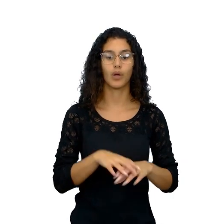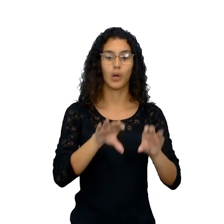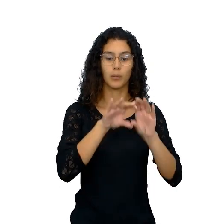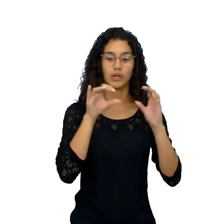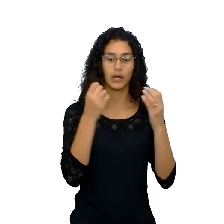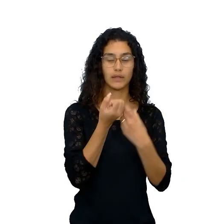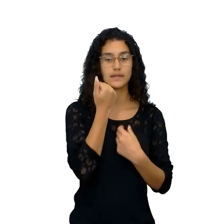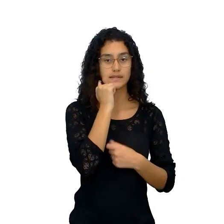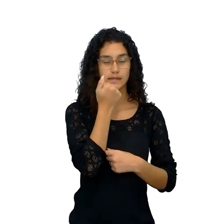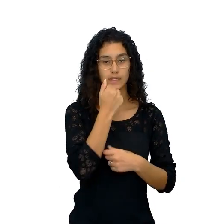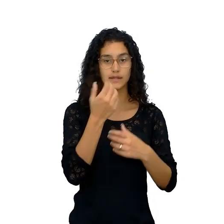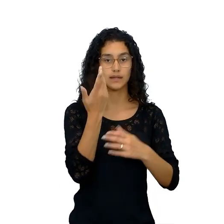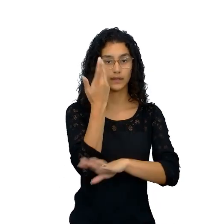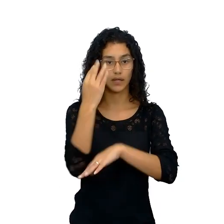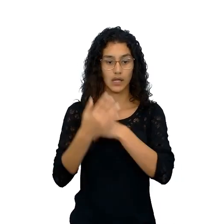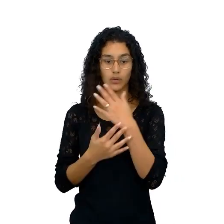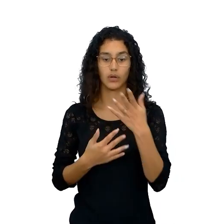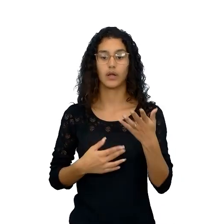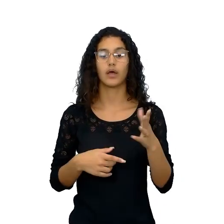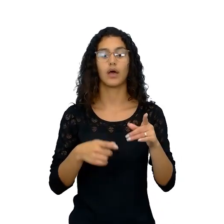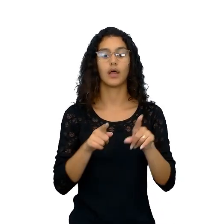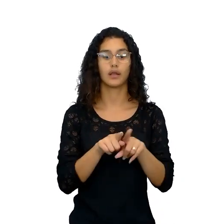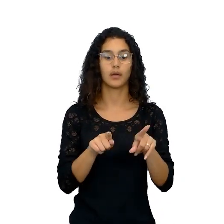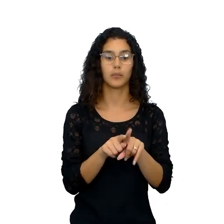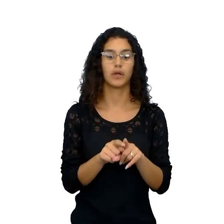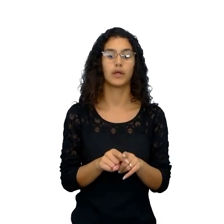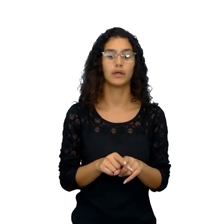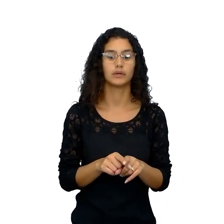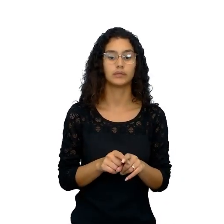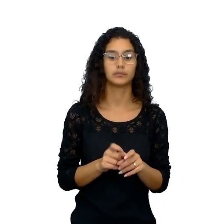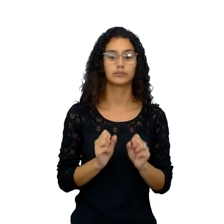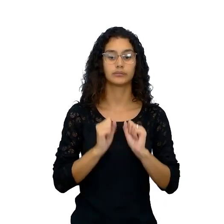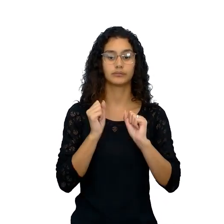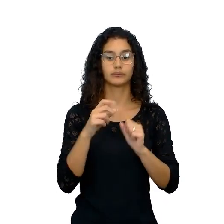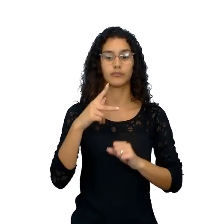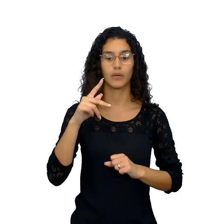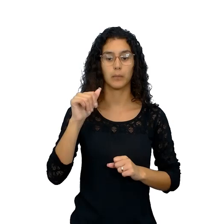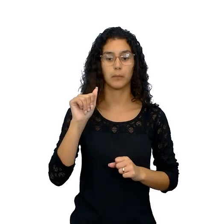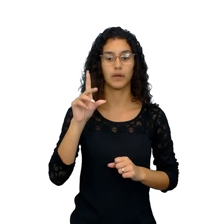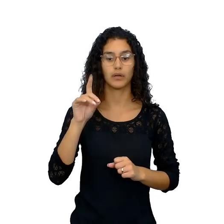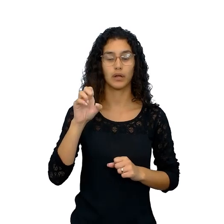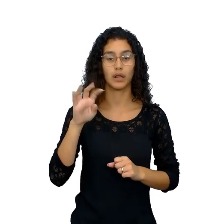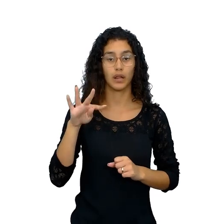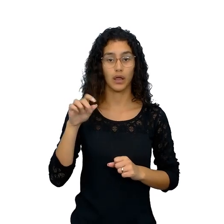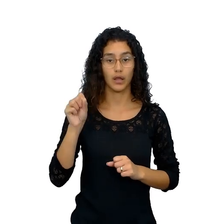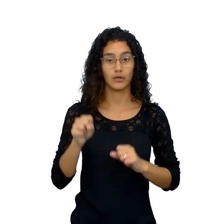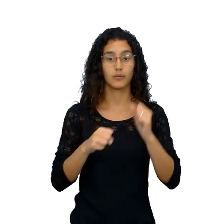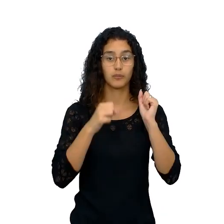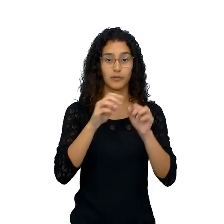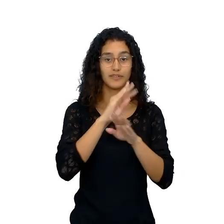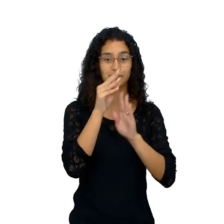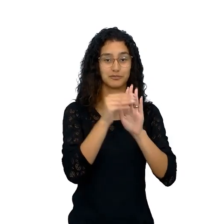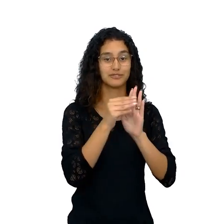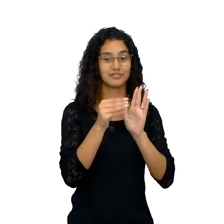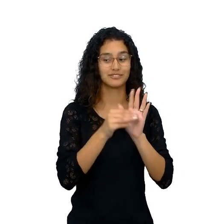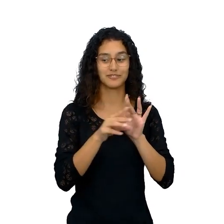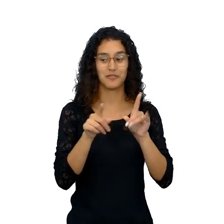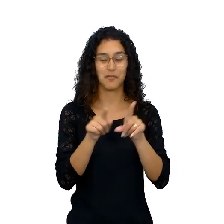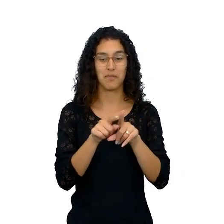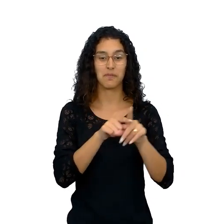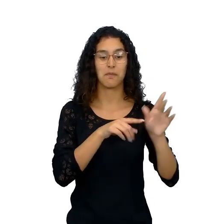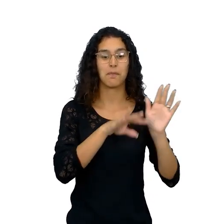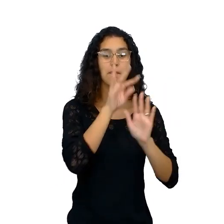comunidade de Ciências da Natureza, né, e nossos Padlets. Então, podem postar, fizeram um